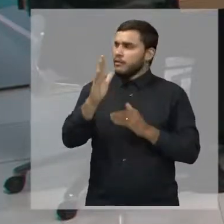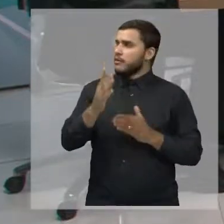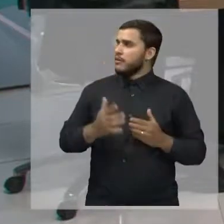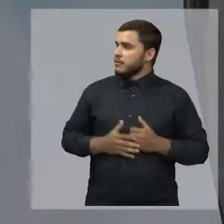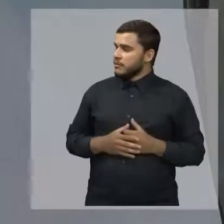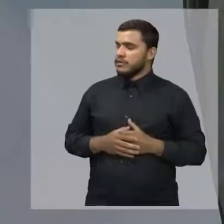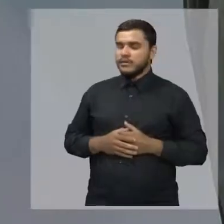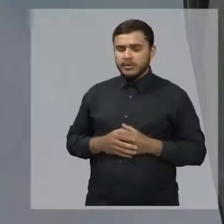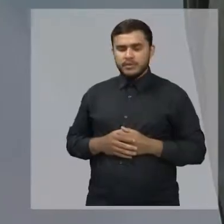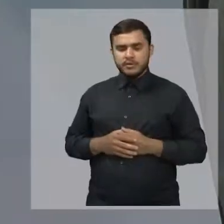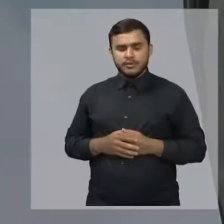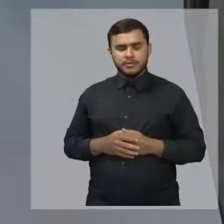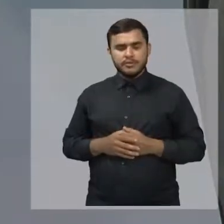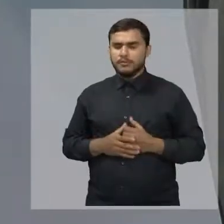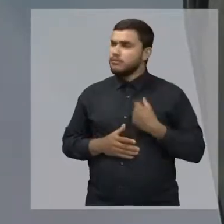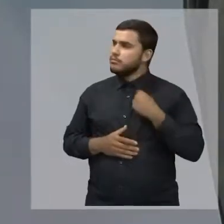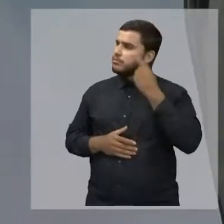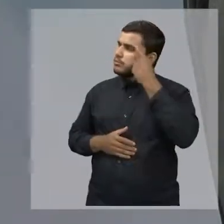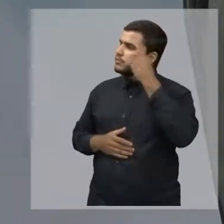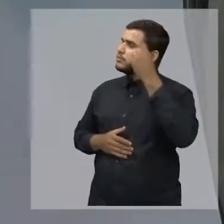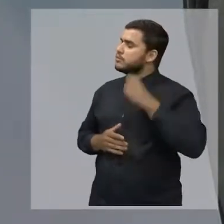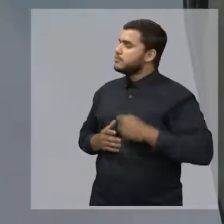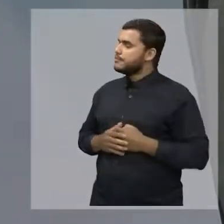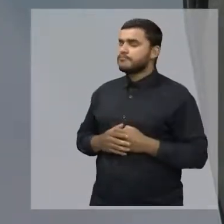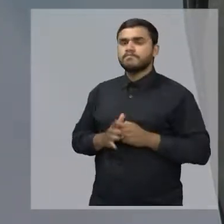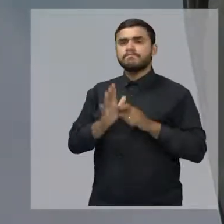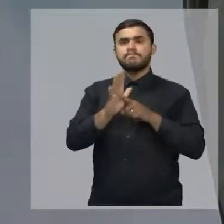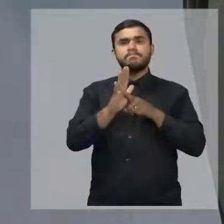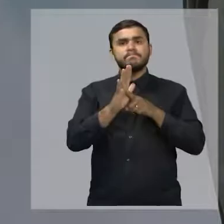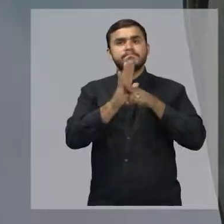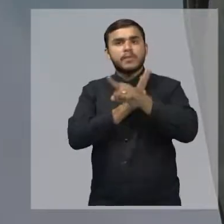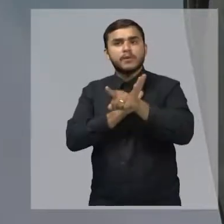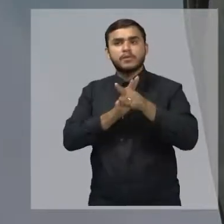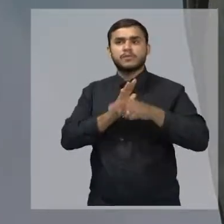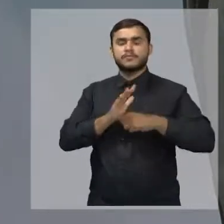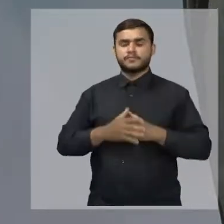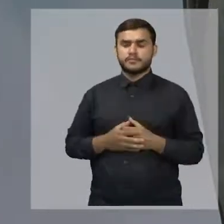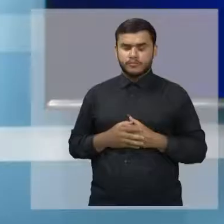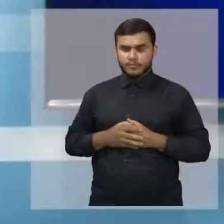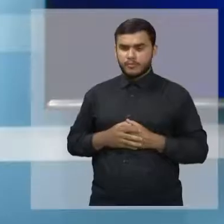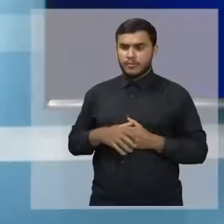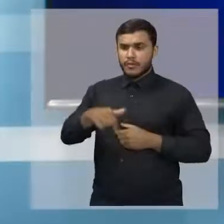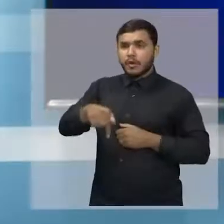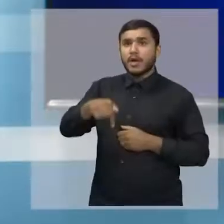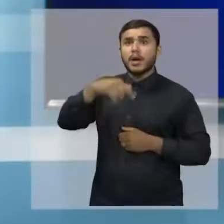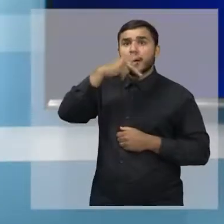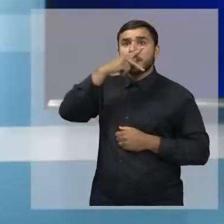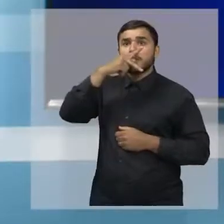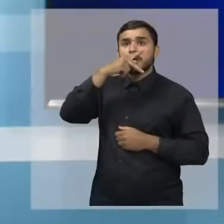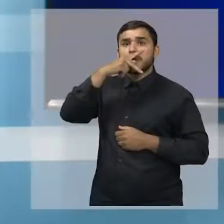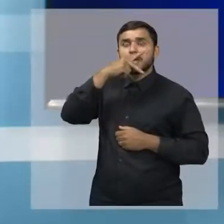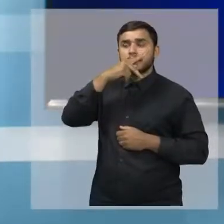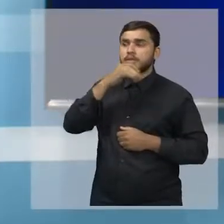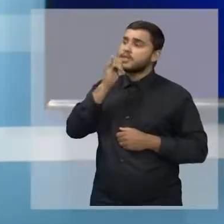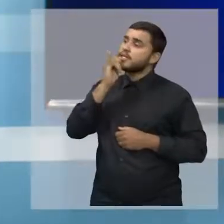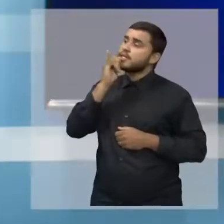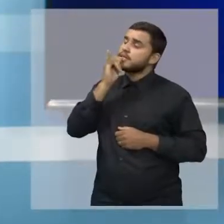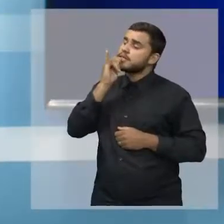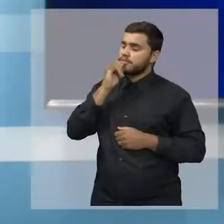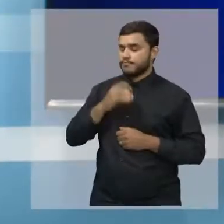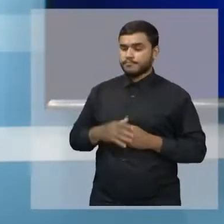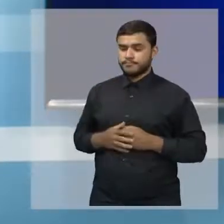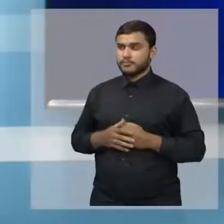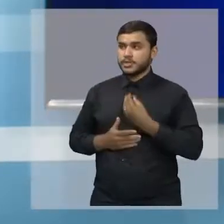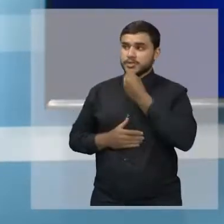agora. Qual é a razão de não se ter aqui um partido, não, os partidos políticos